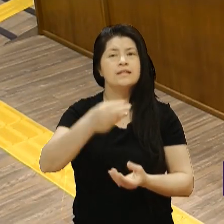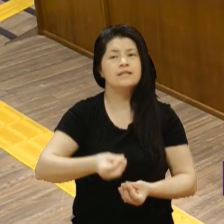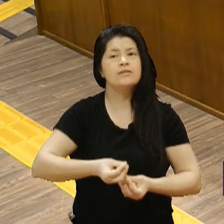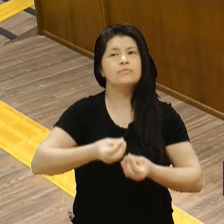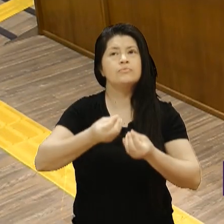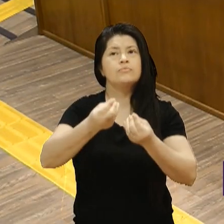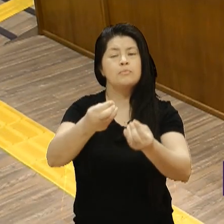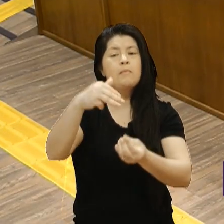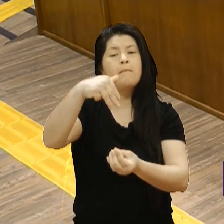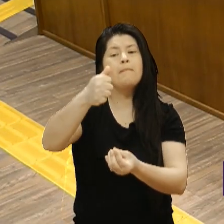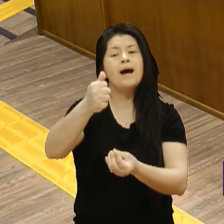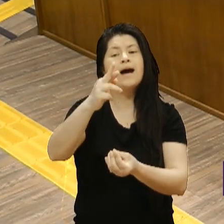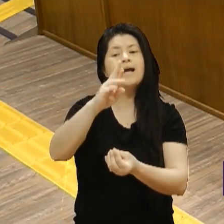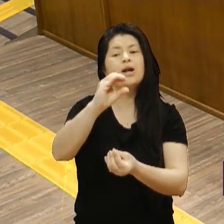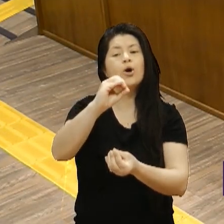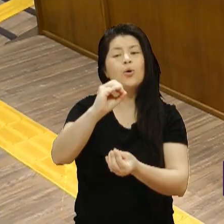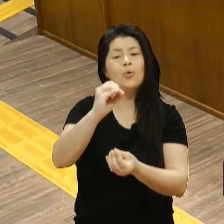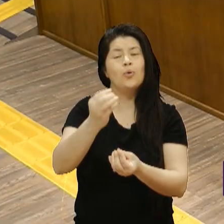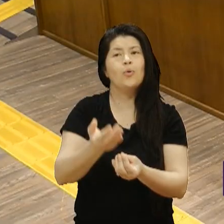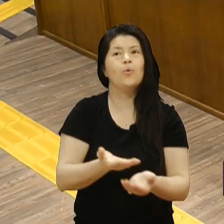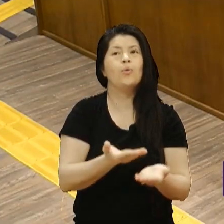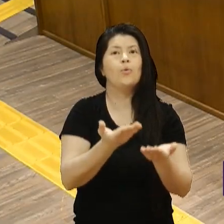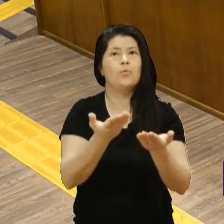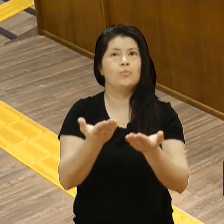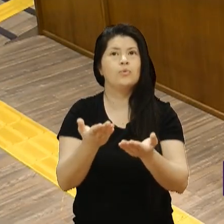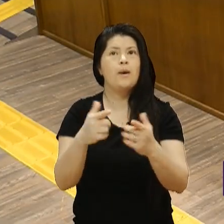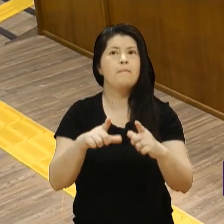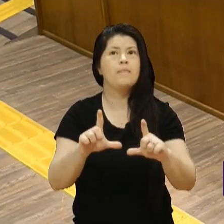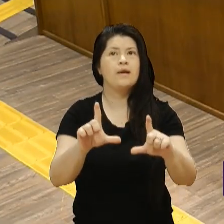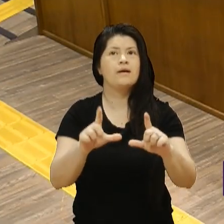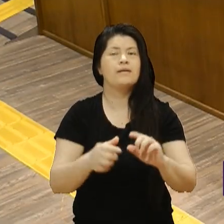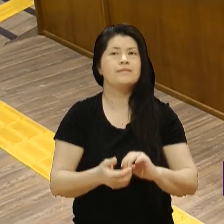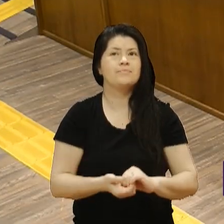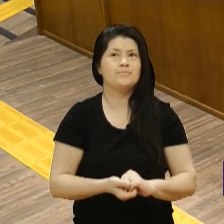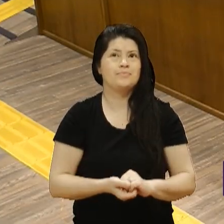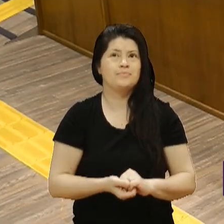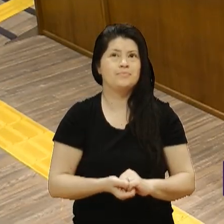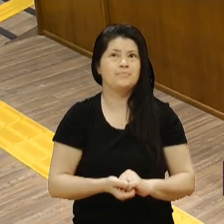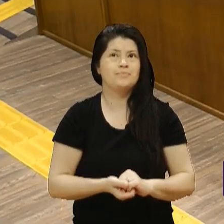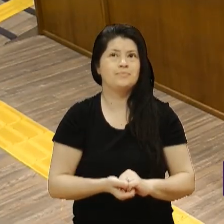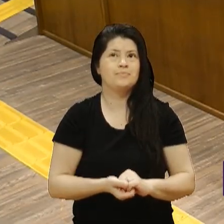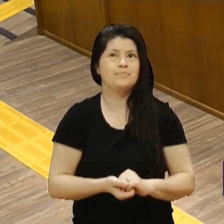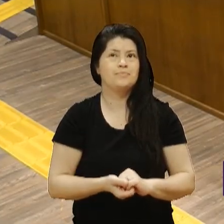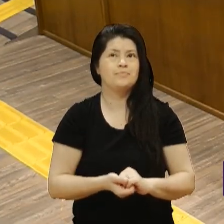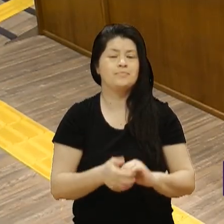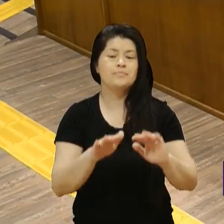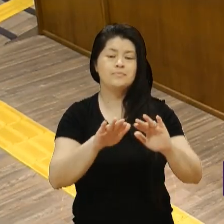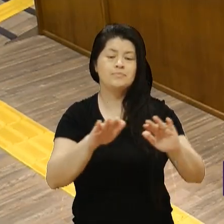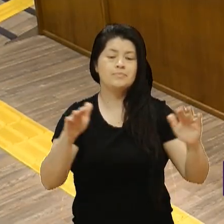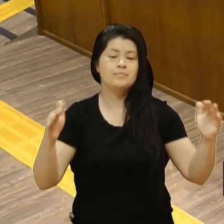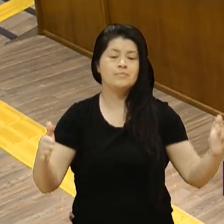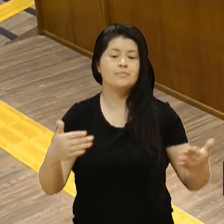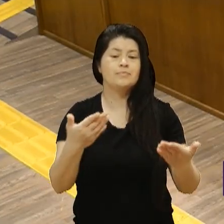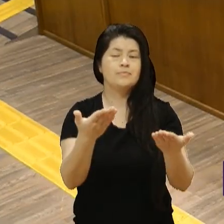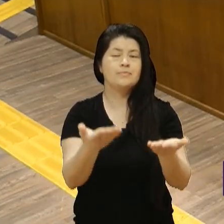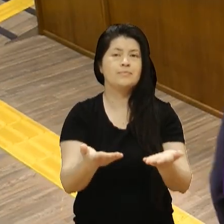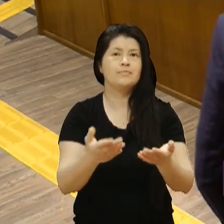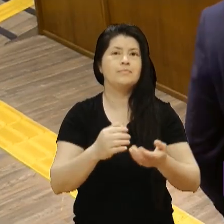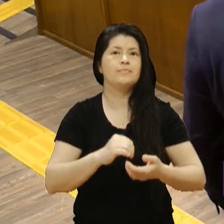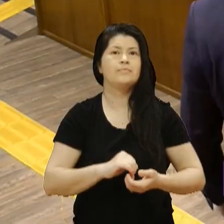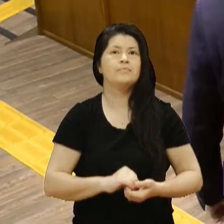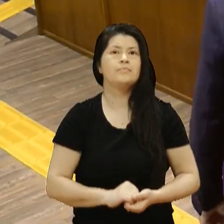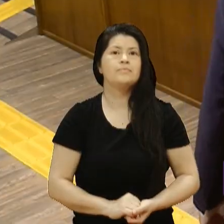senhor Marco Rossi. Oliver, não, já sei. Em frente à mesa diretora, por gentileza.